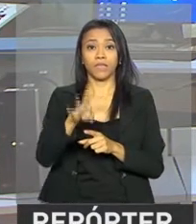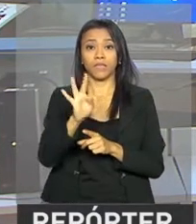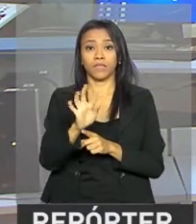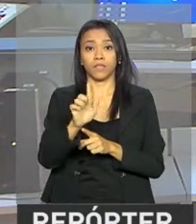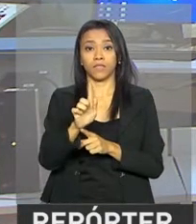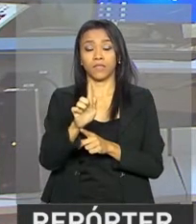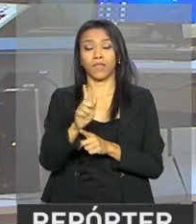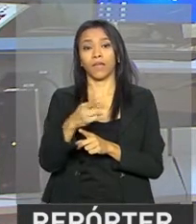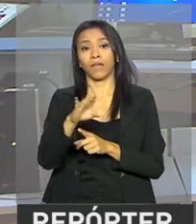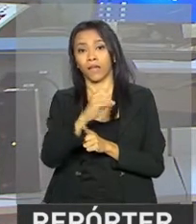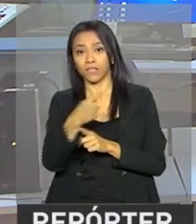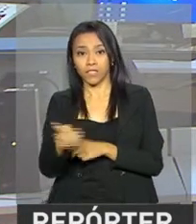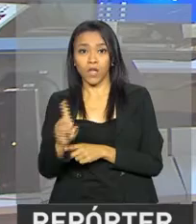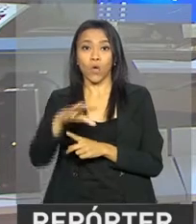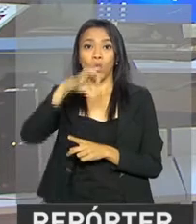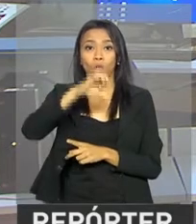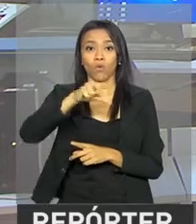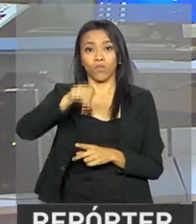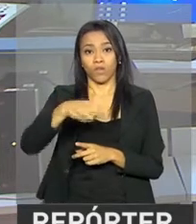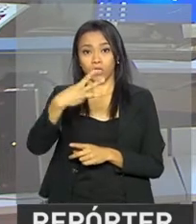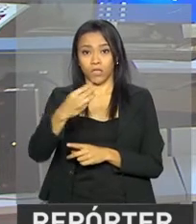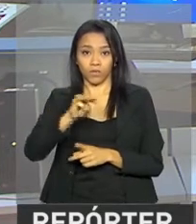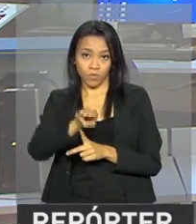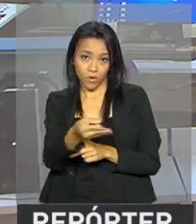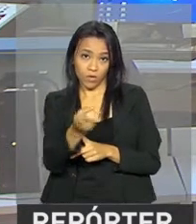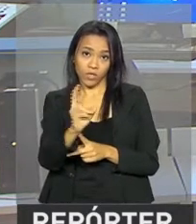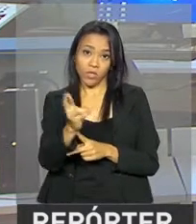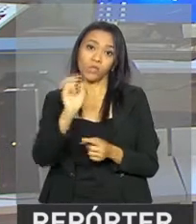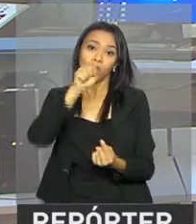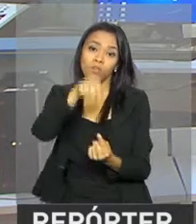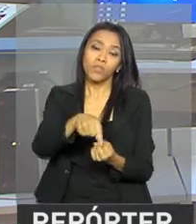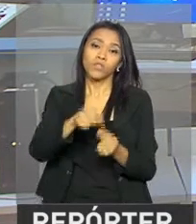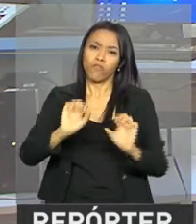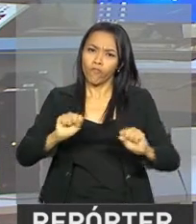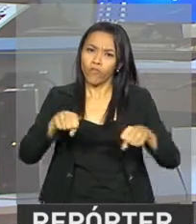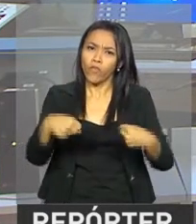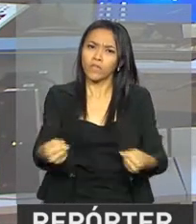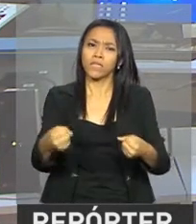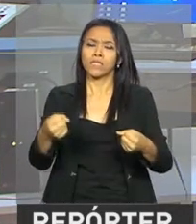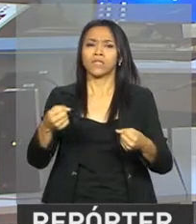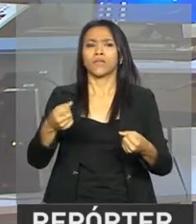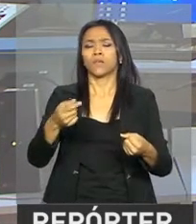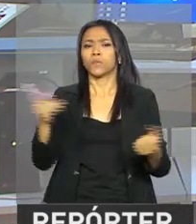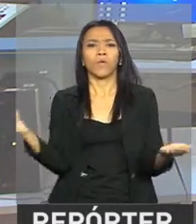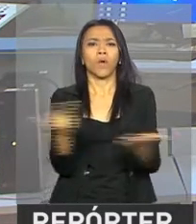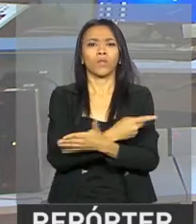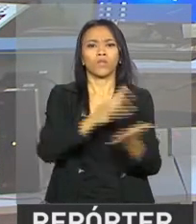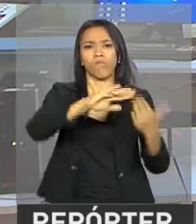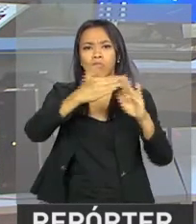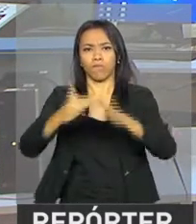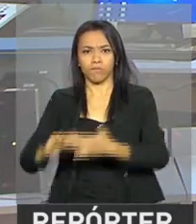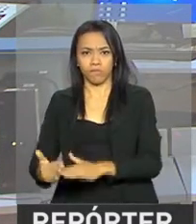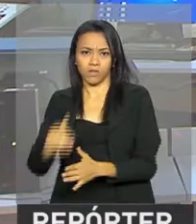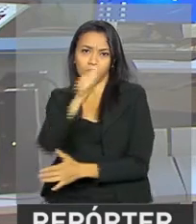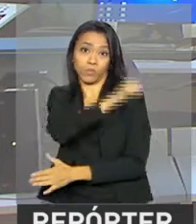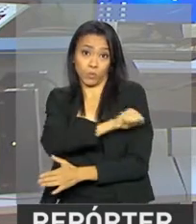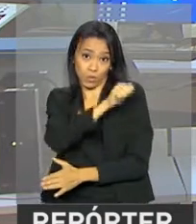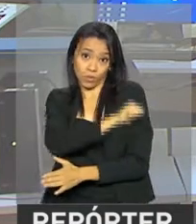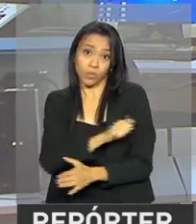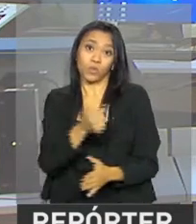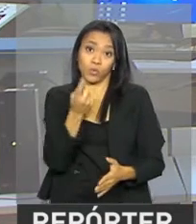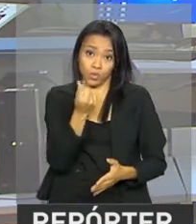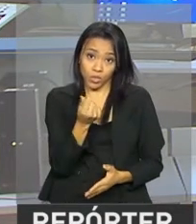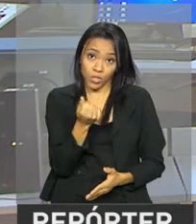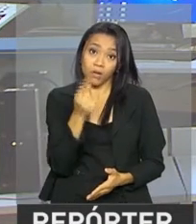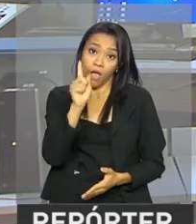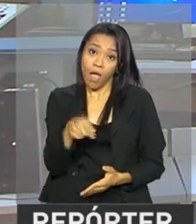9,3 milhões de reais para fortalecer o trabalho contra desastres naturais no Rio de Janeiro. O dinheiro é